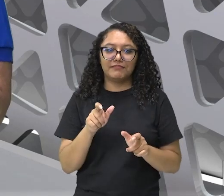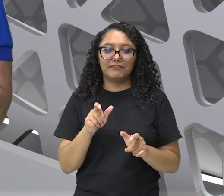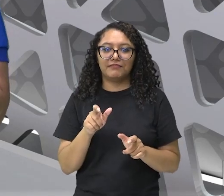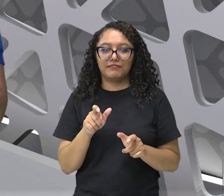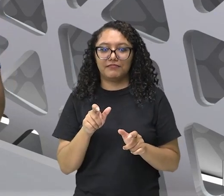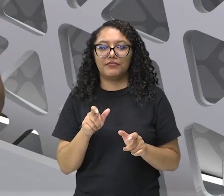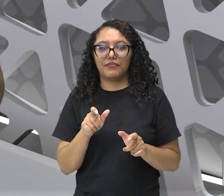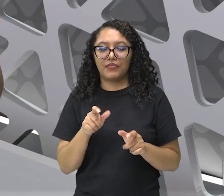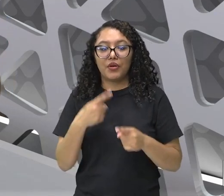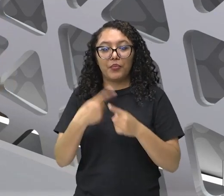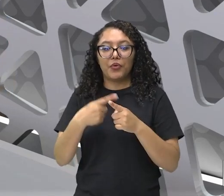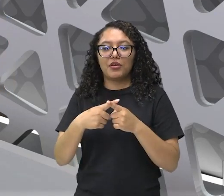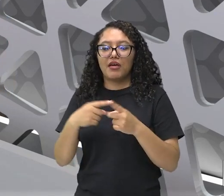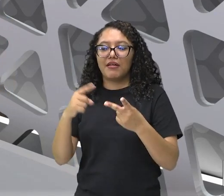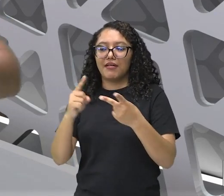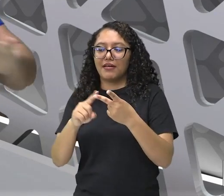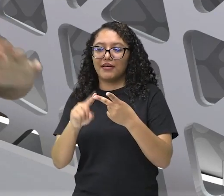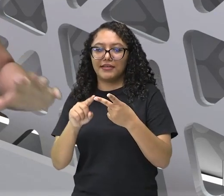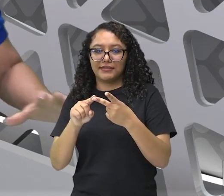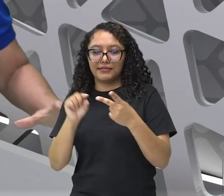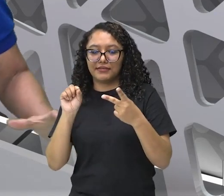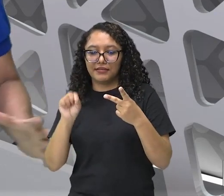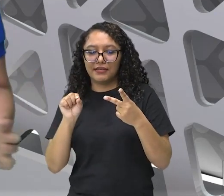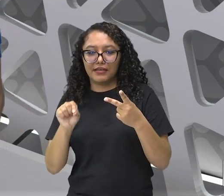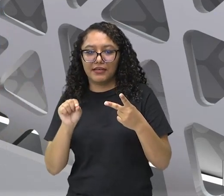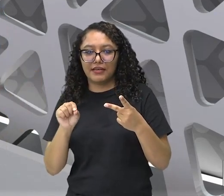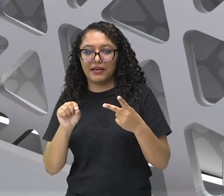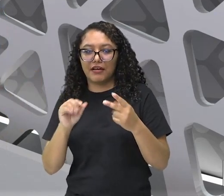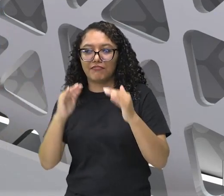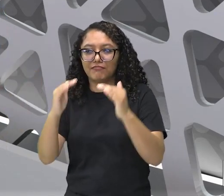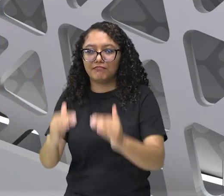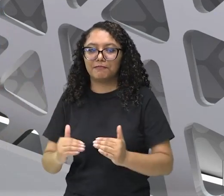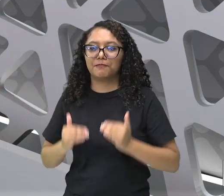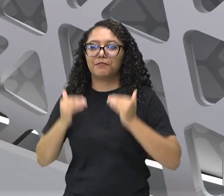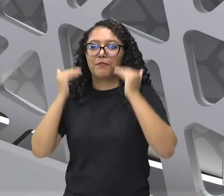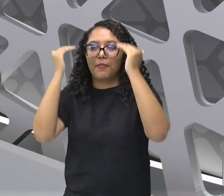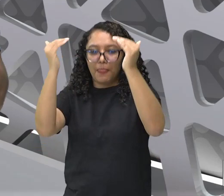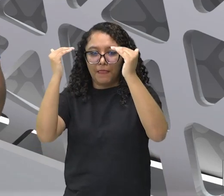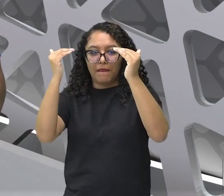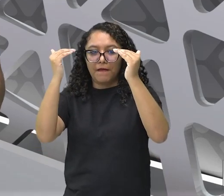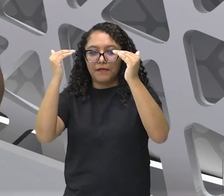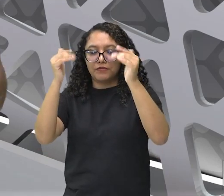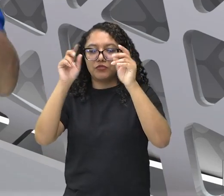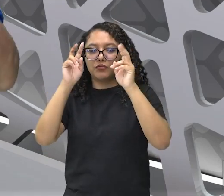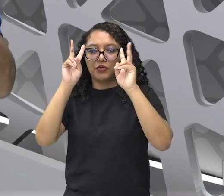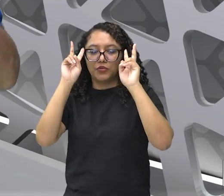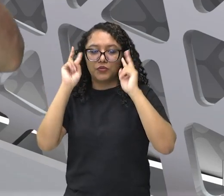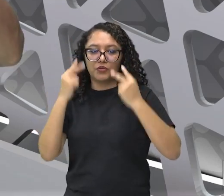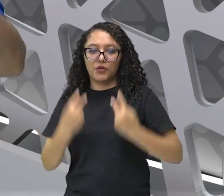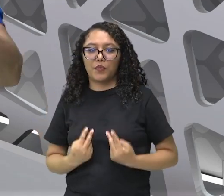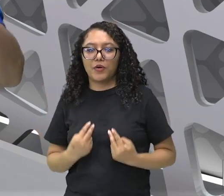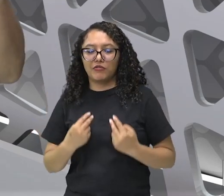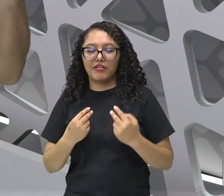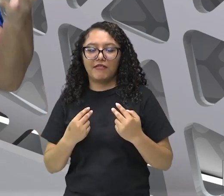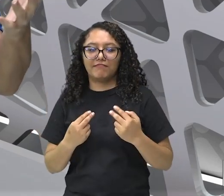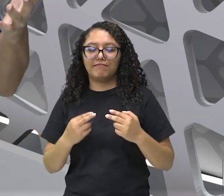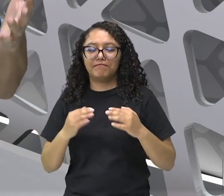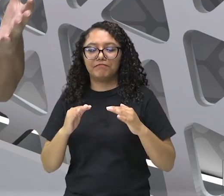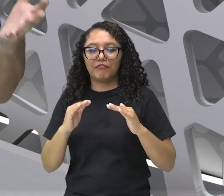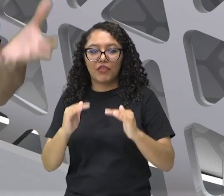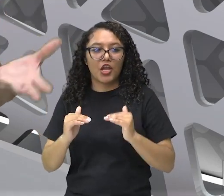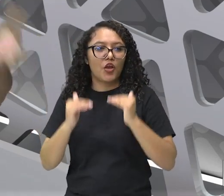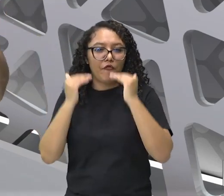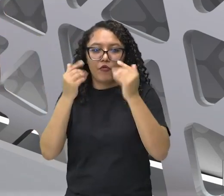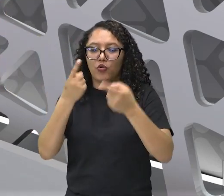que elevaria a raça humana, o que nos faria evoluir enquanto uma raça